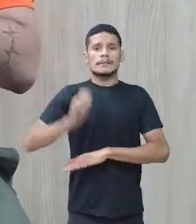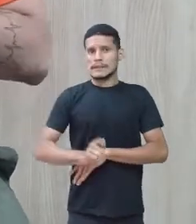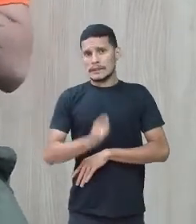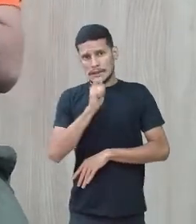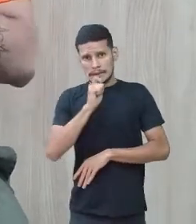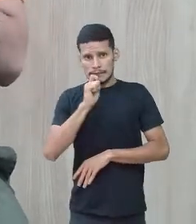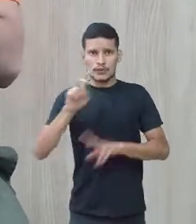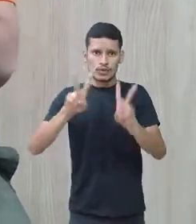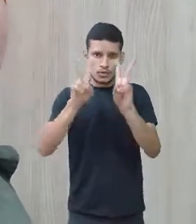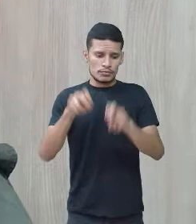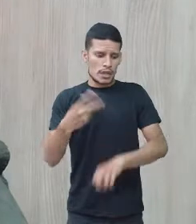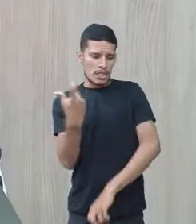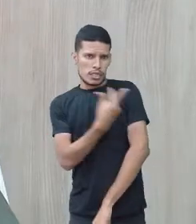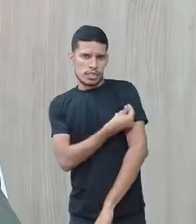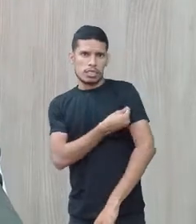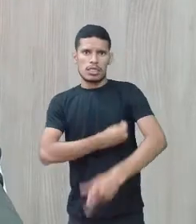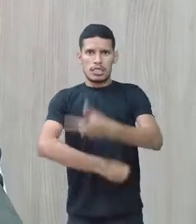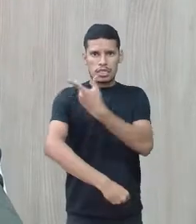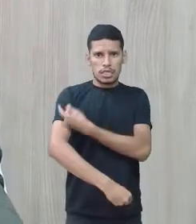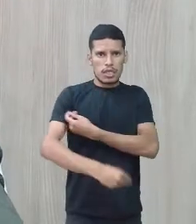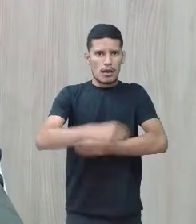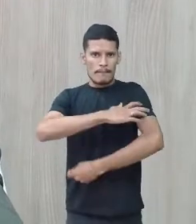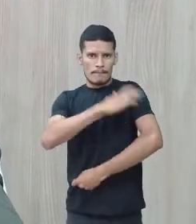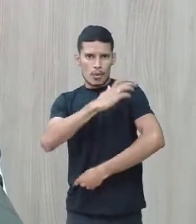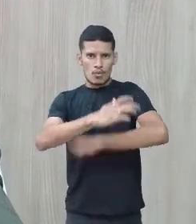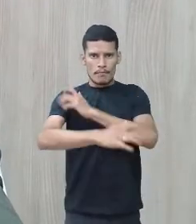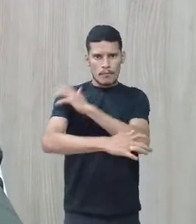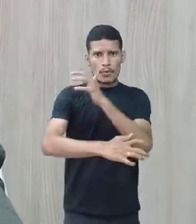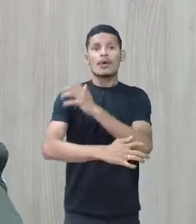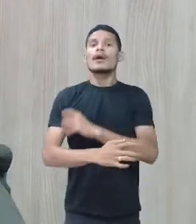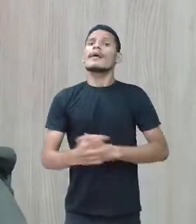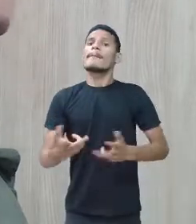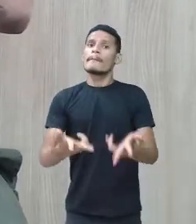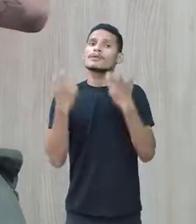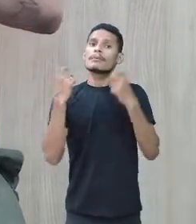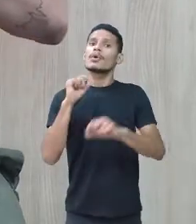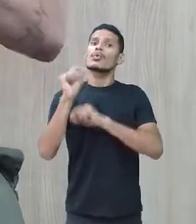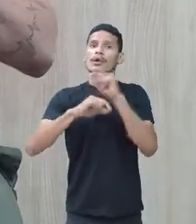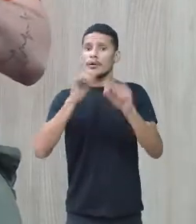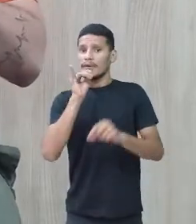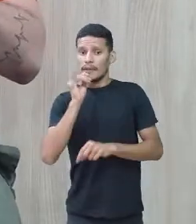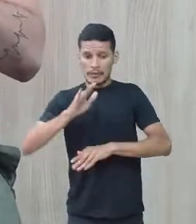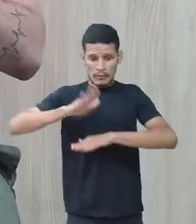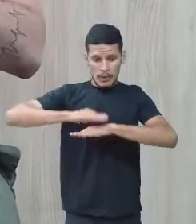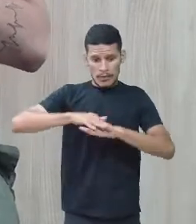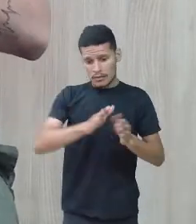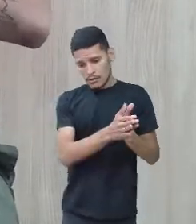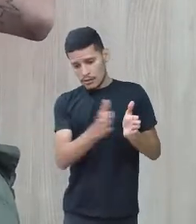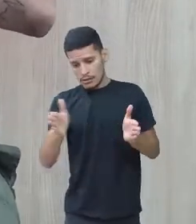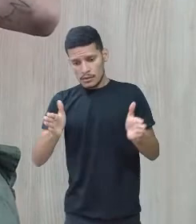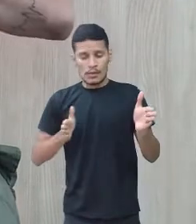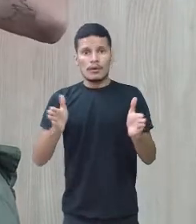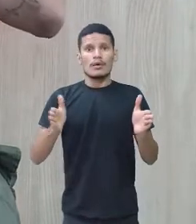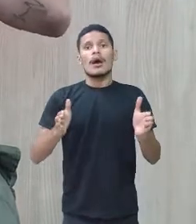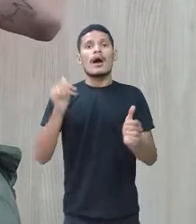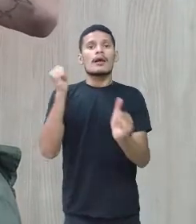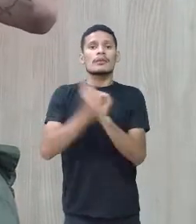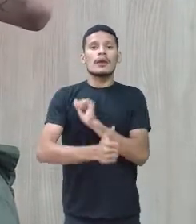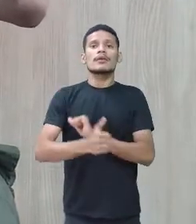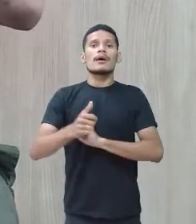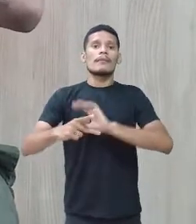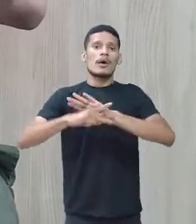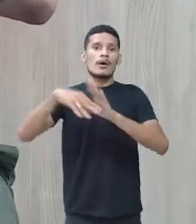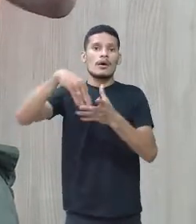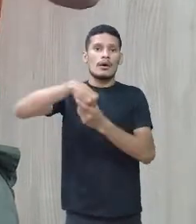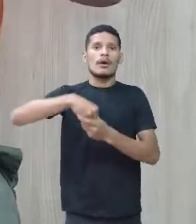de anabolizantes, de doping, dessas coisas. E aí foi percebido que, durante um tempo, os atletas da Alemanha,